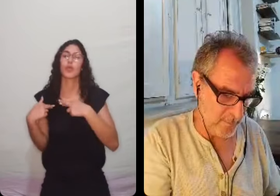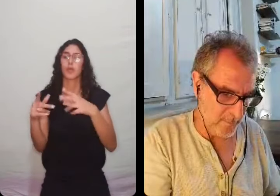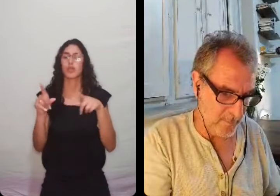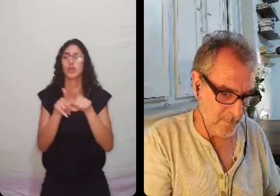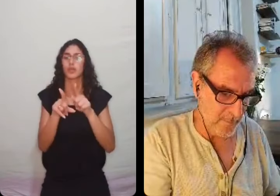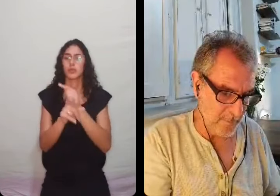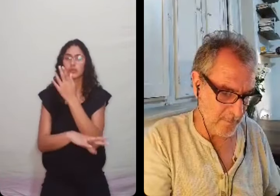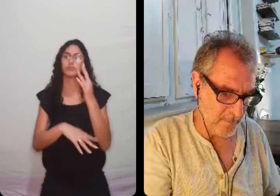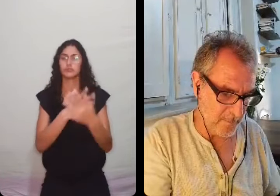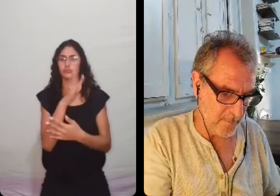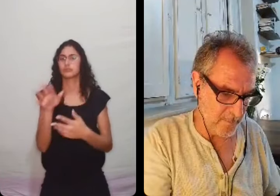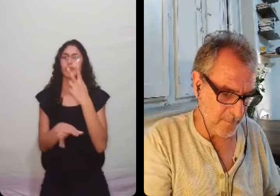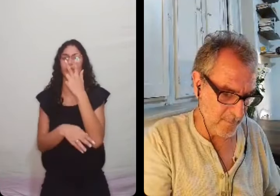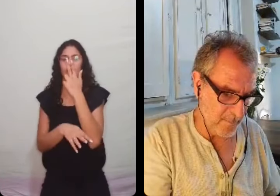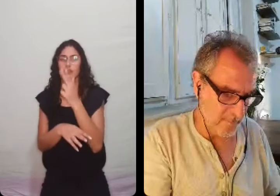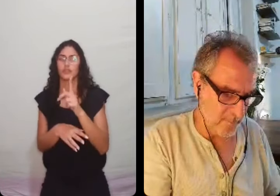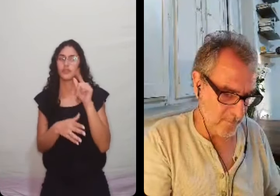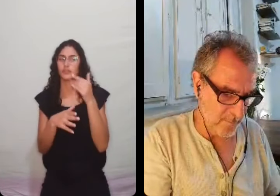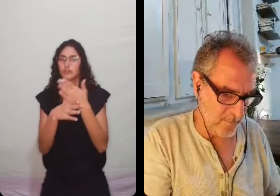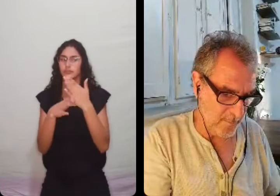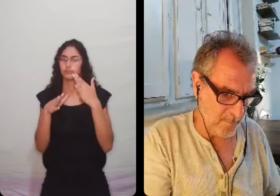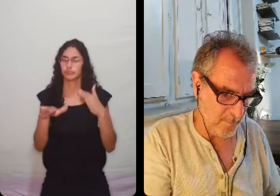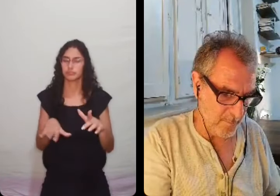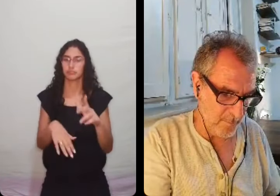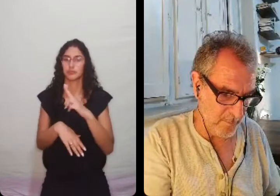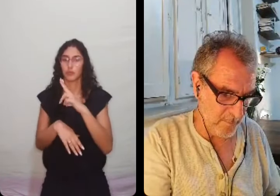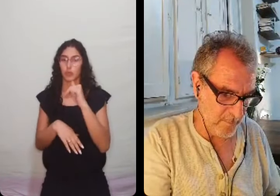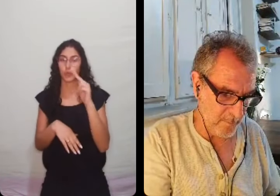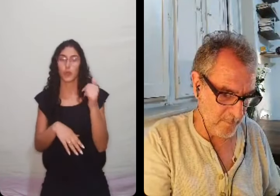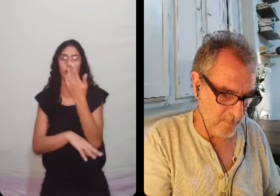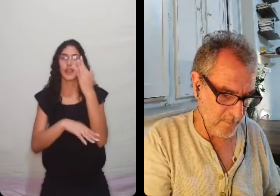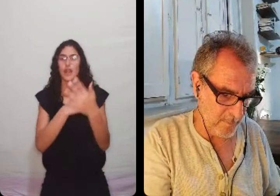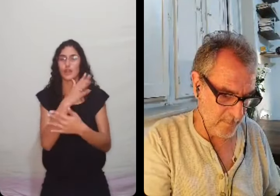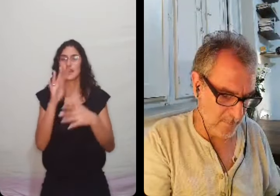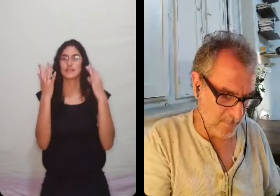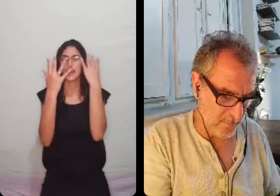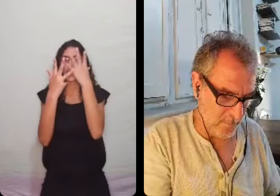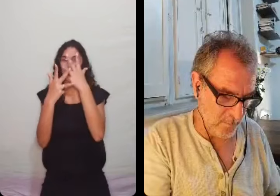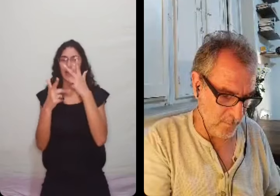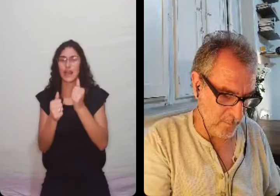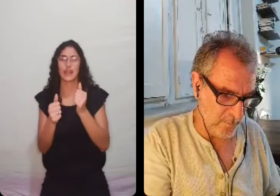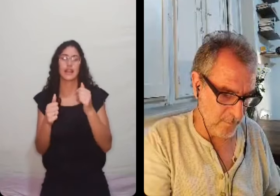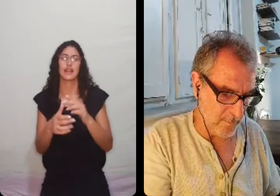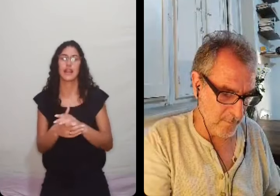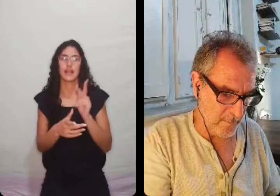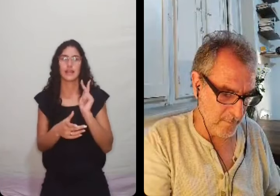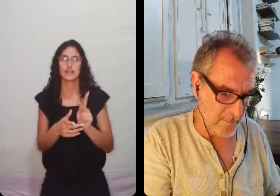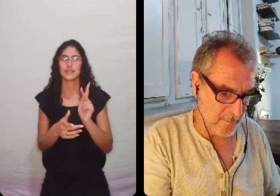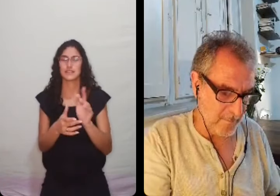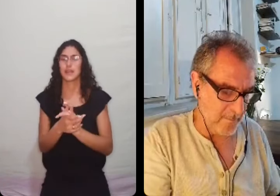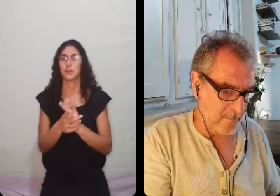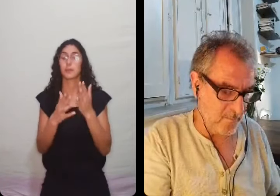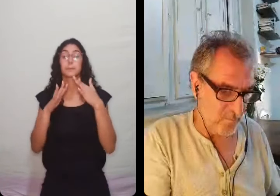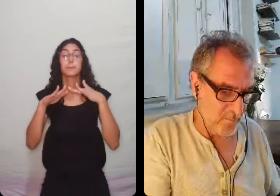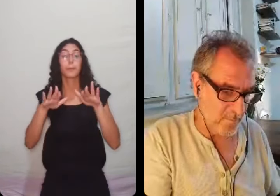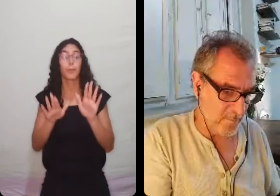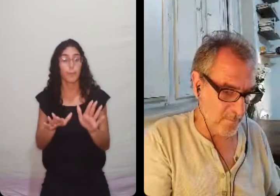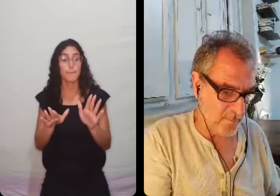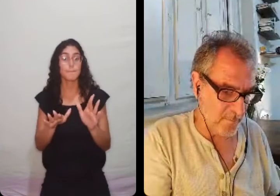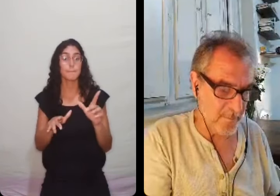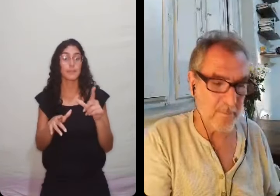é infindável e que a natureza sempre é bela, infindável, infinita, né? E que a partir,